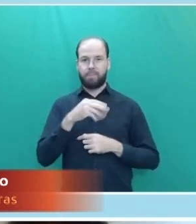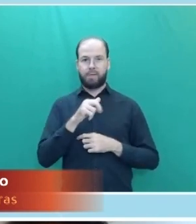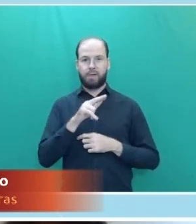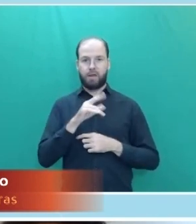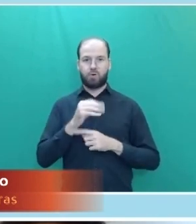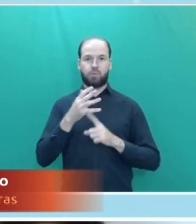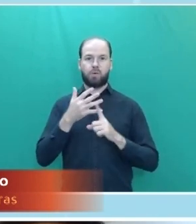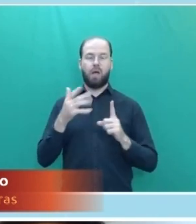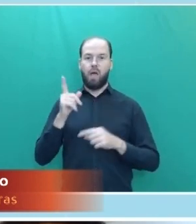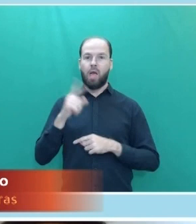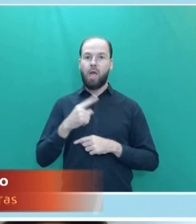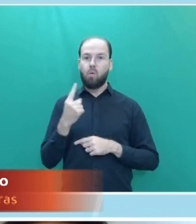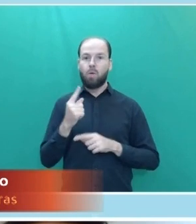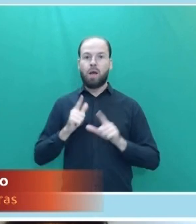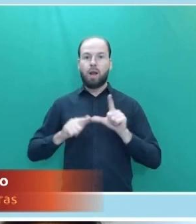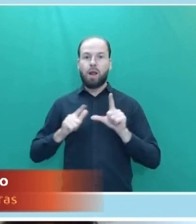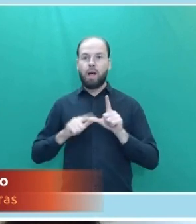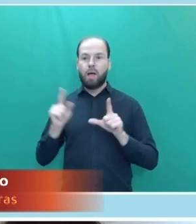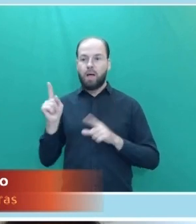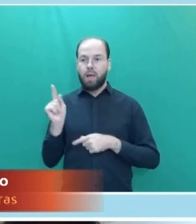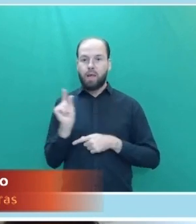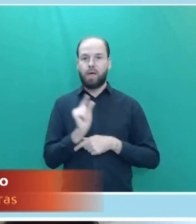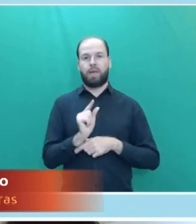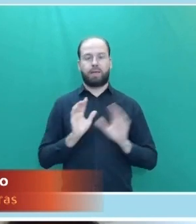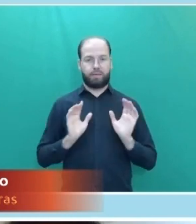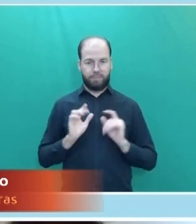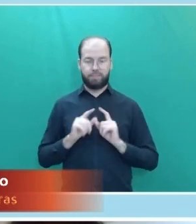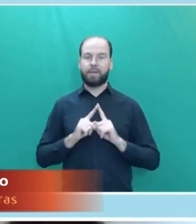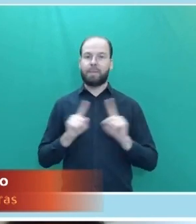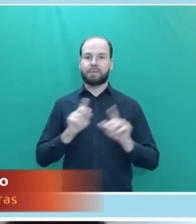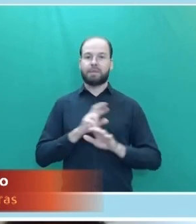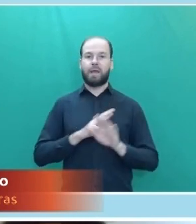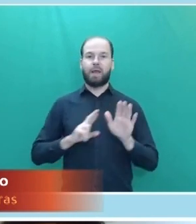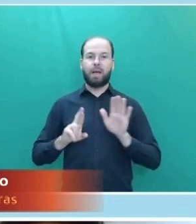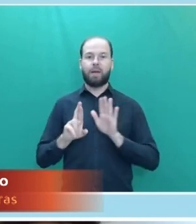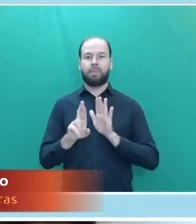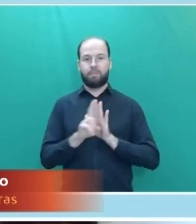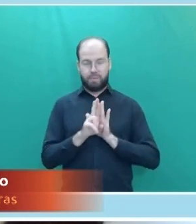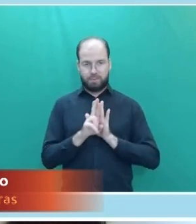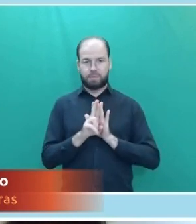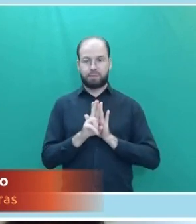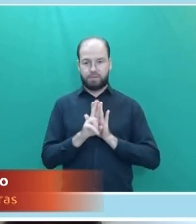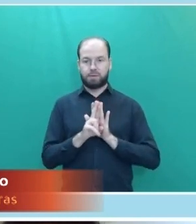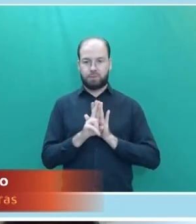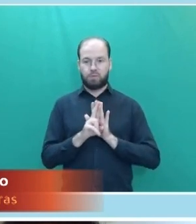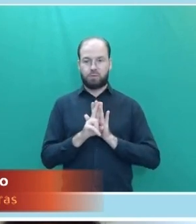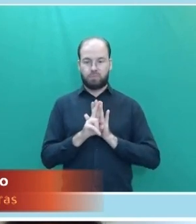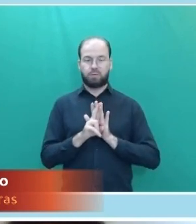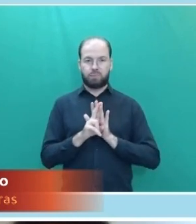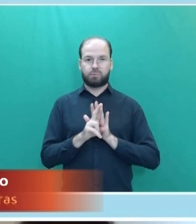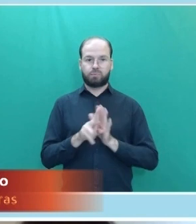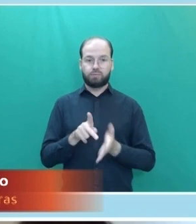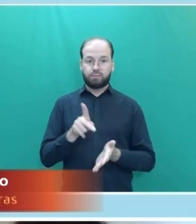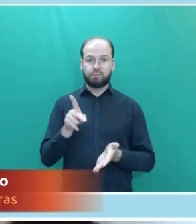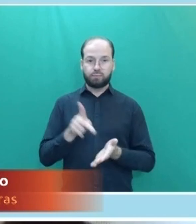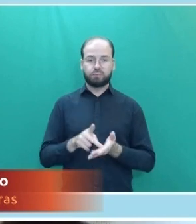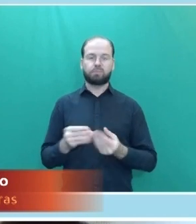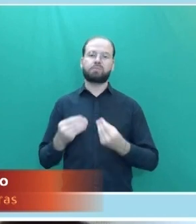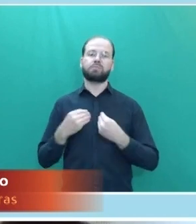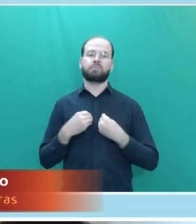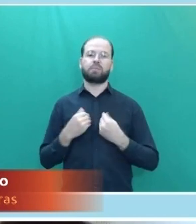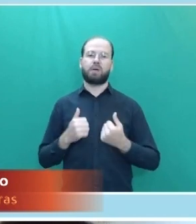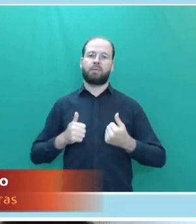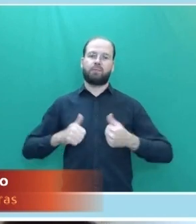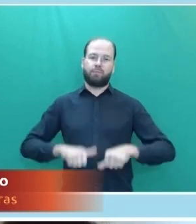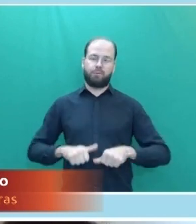das letrinhas. Então, acho que a representação, ela na verdade nos enfraquece, assim, porque